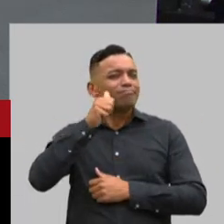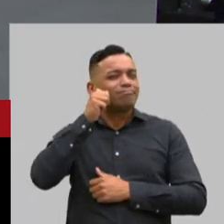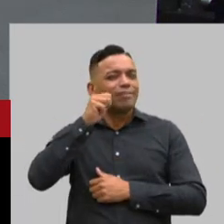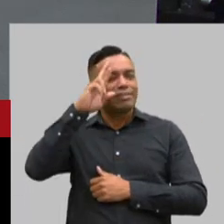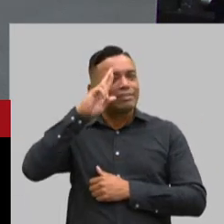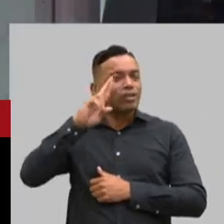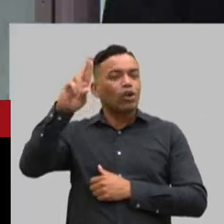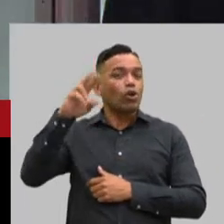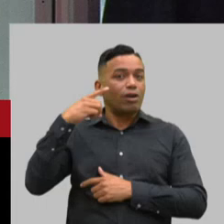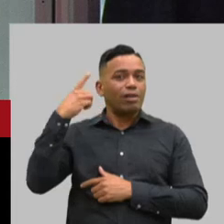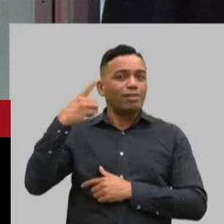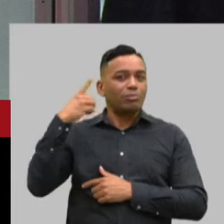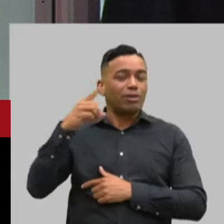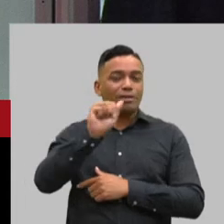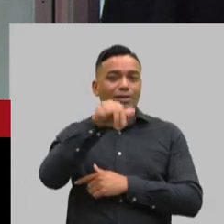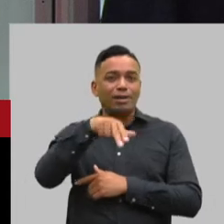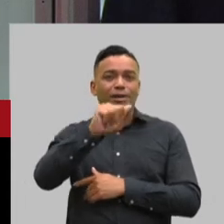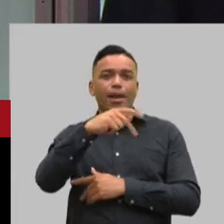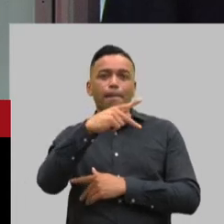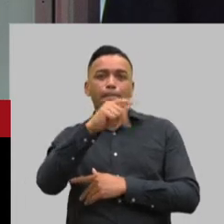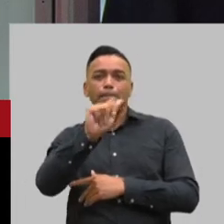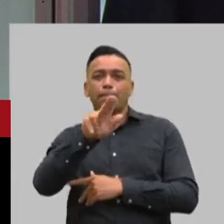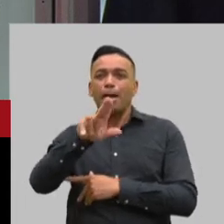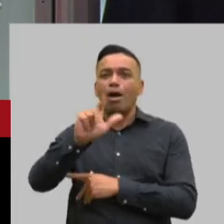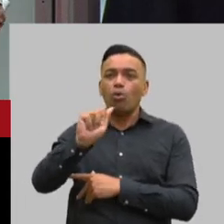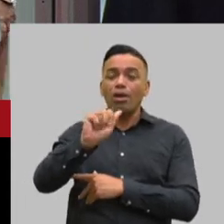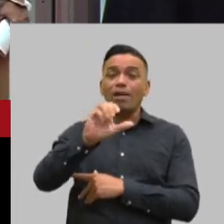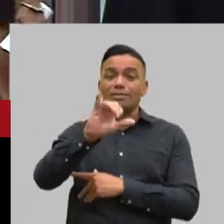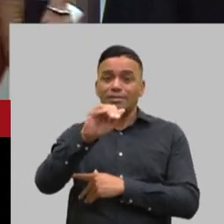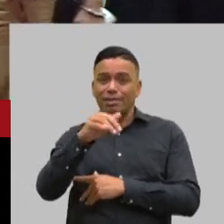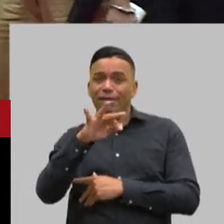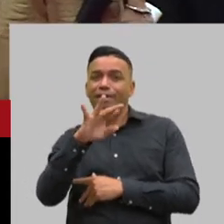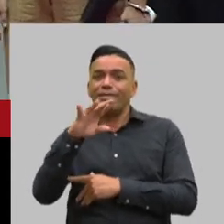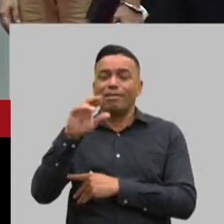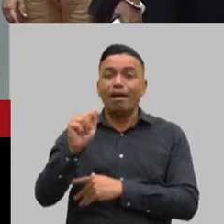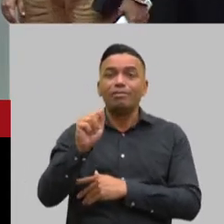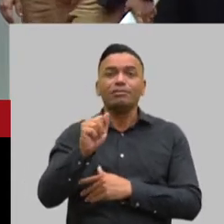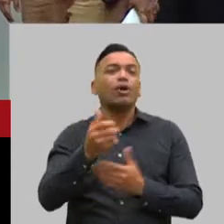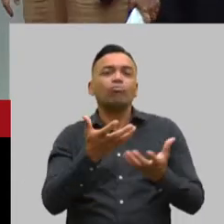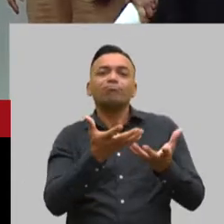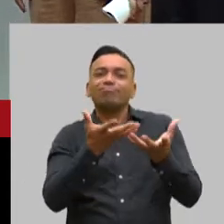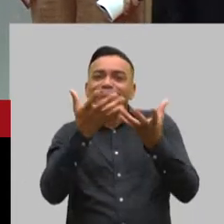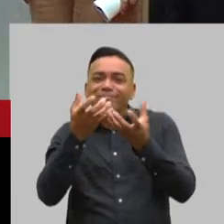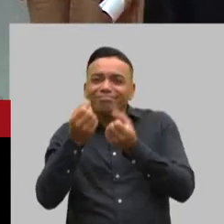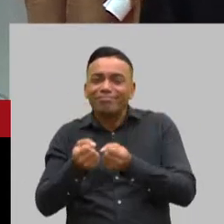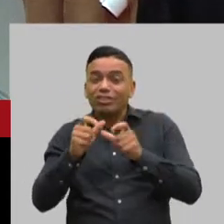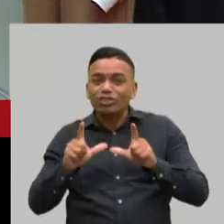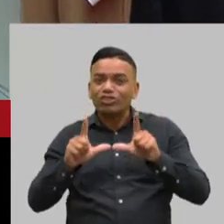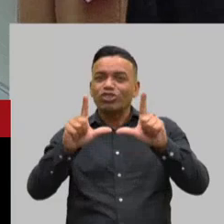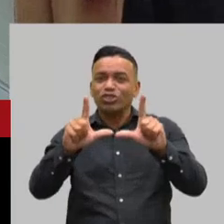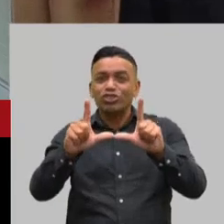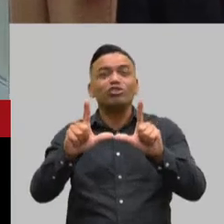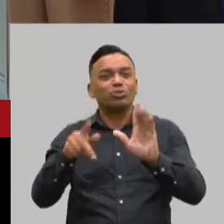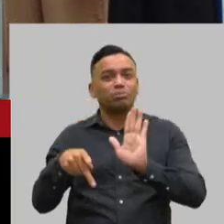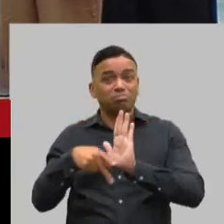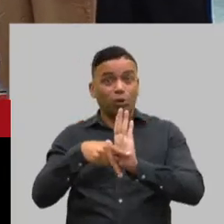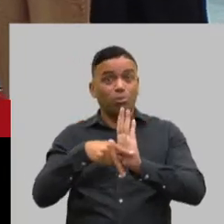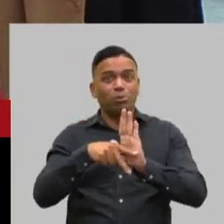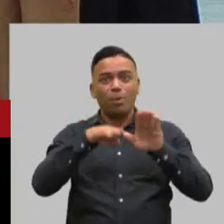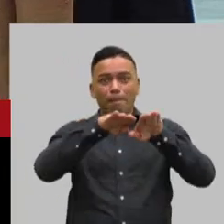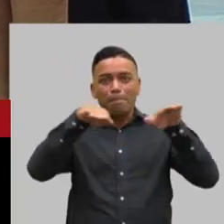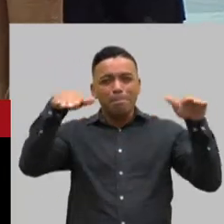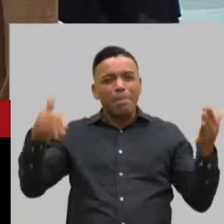deputada Ana Paula Siqueira, autora do requerimento que solicitou a concessão do título, que conduzirá até a mesa de